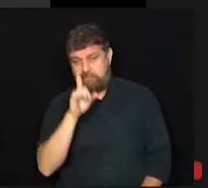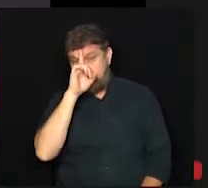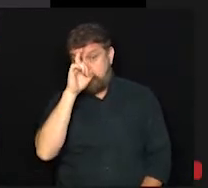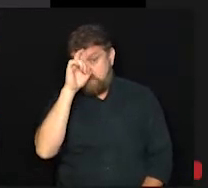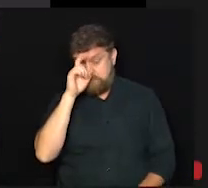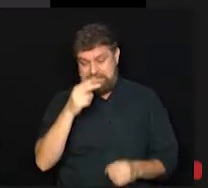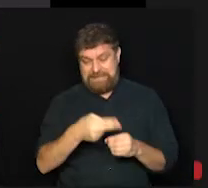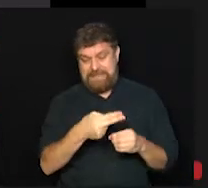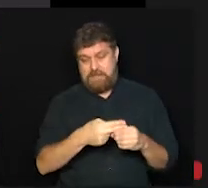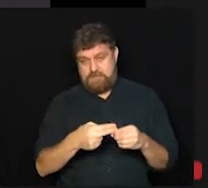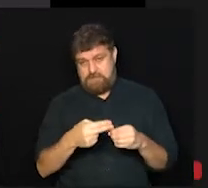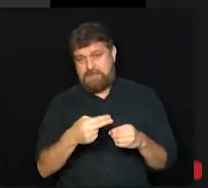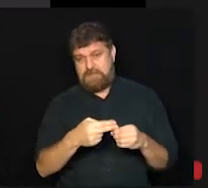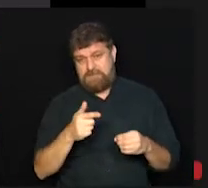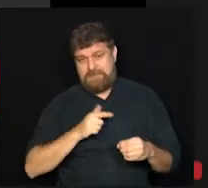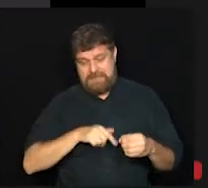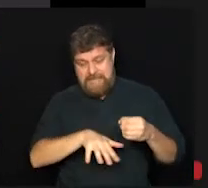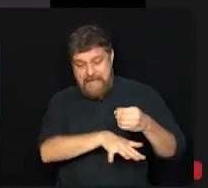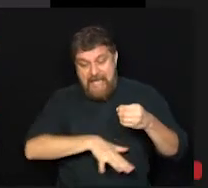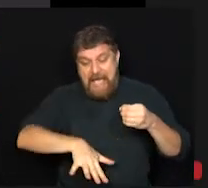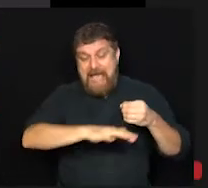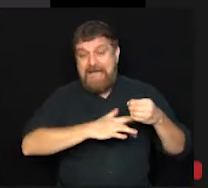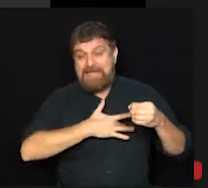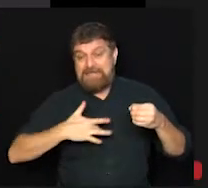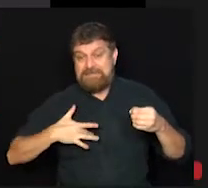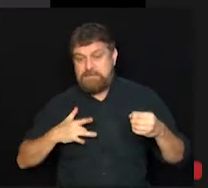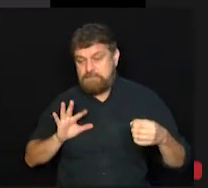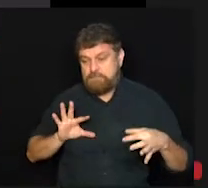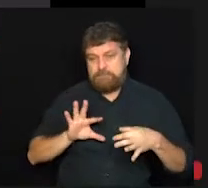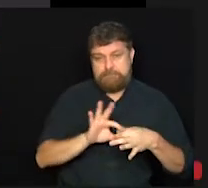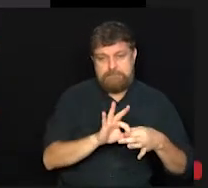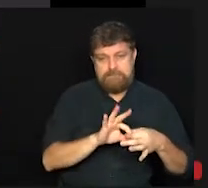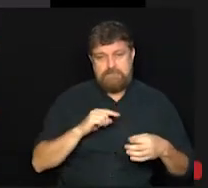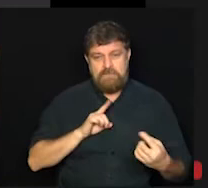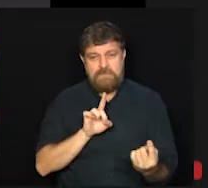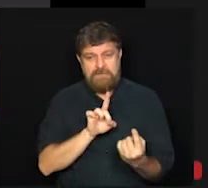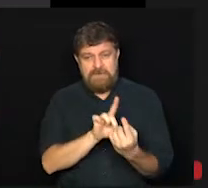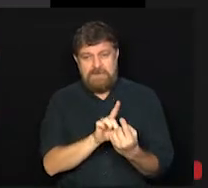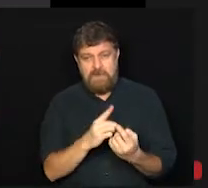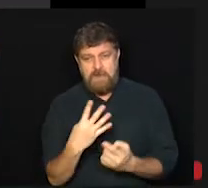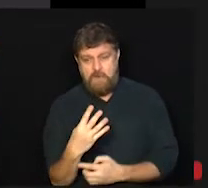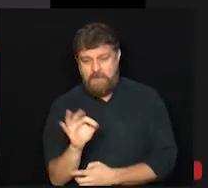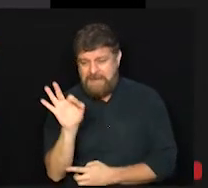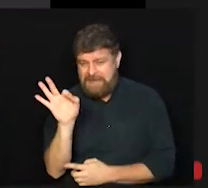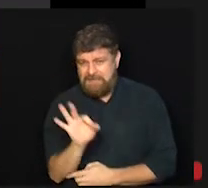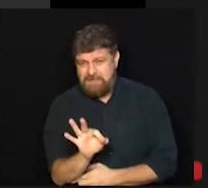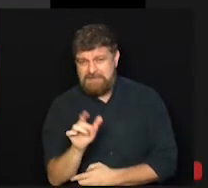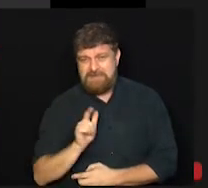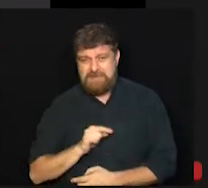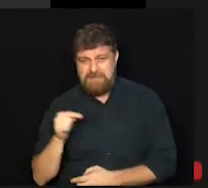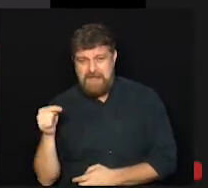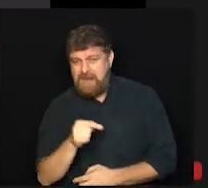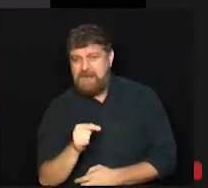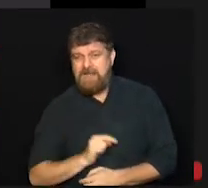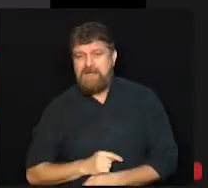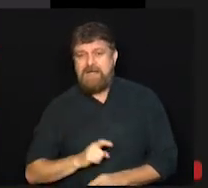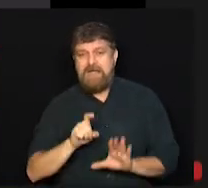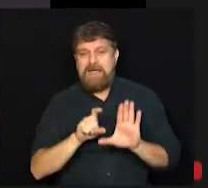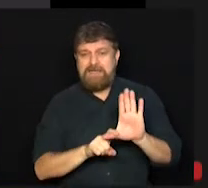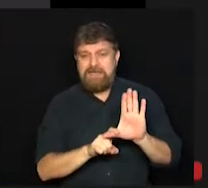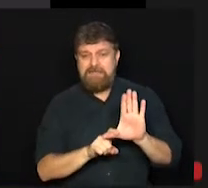como parte da Unicamp, não é uma coisa à parte. Nós atendemos, na verdade, 40% mais ou menos do nosso movimento, depende do tipo